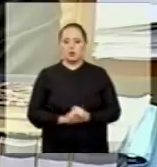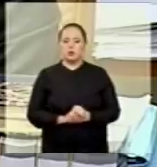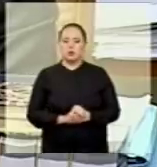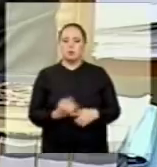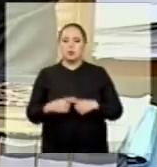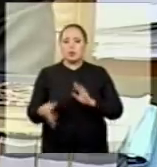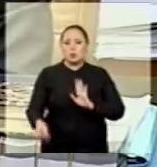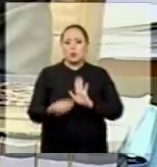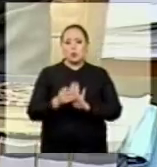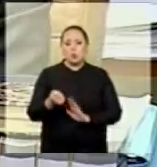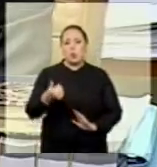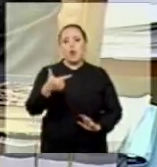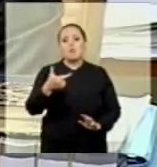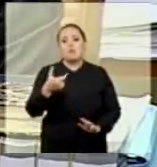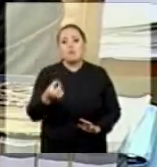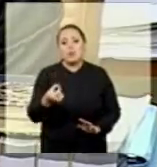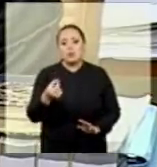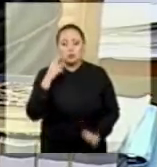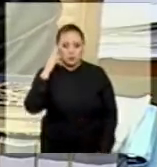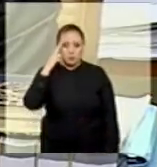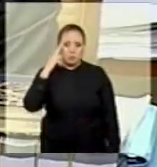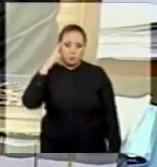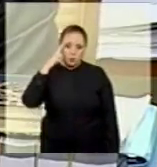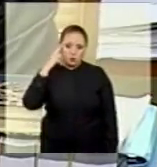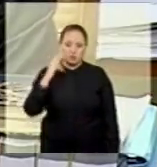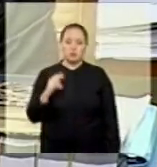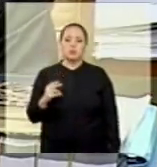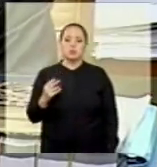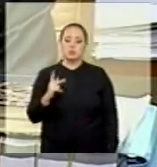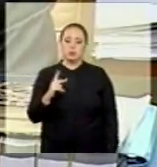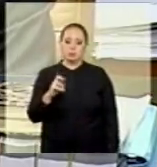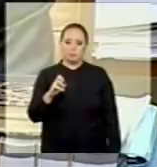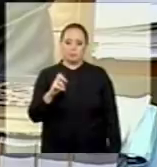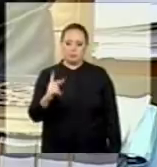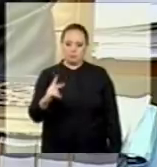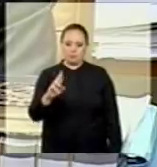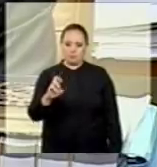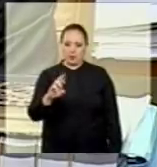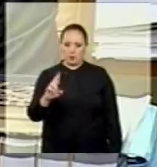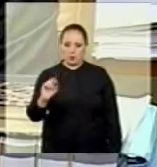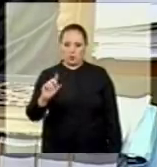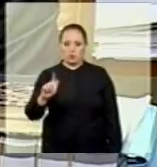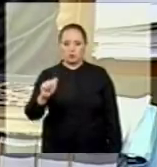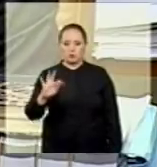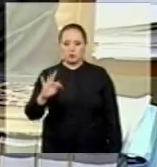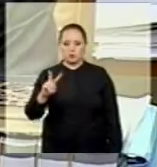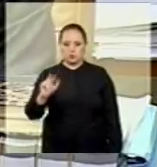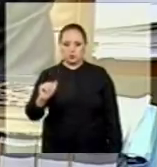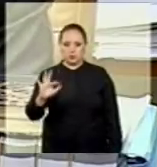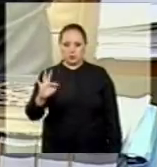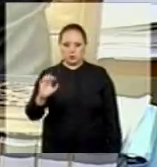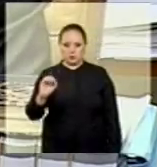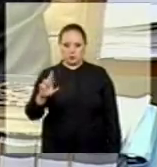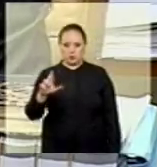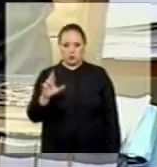quase 20 as hipóteses de prerrogativa de foro considerados para